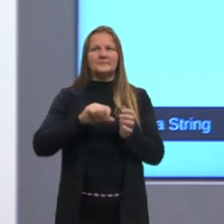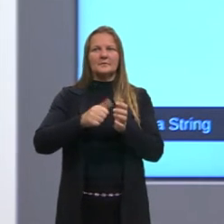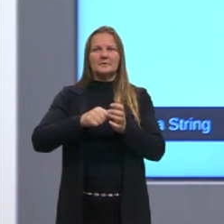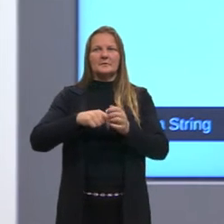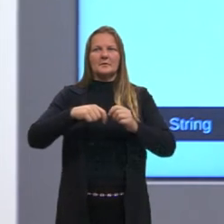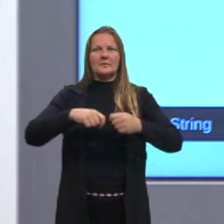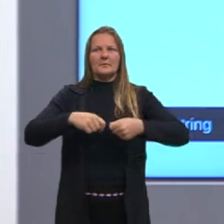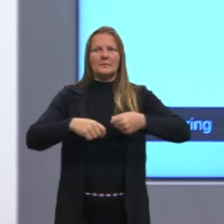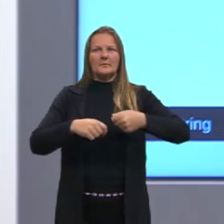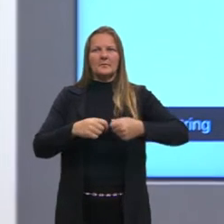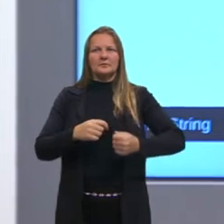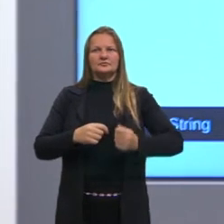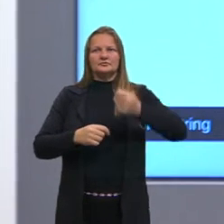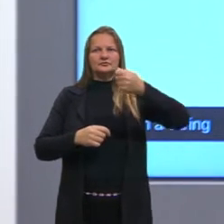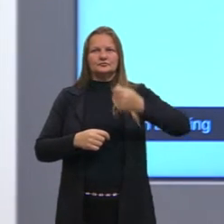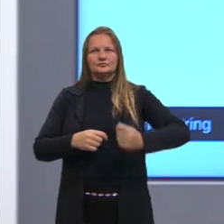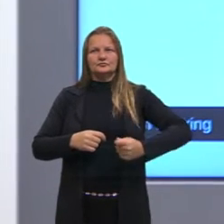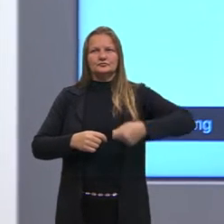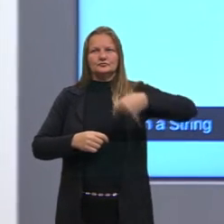essa chave de fenda aqui, ó,